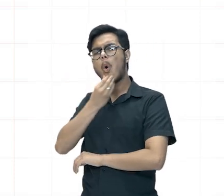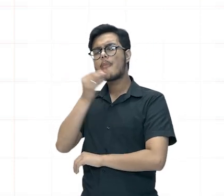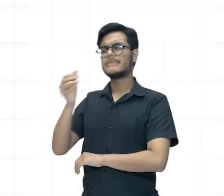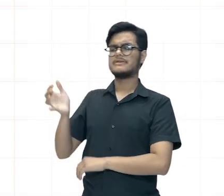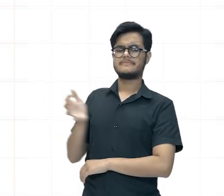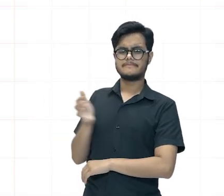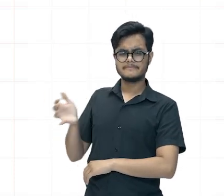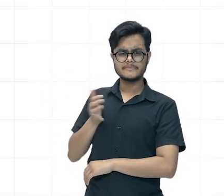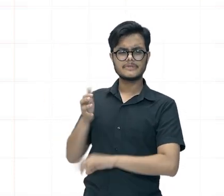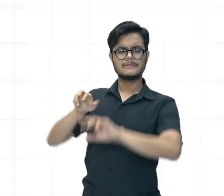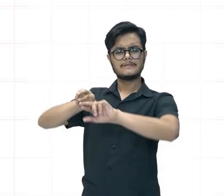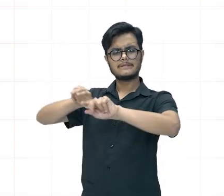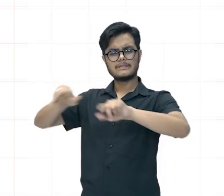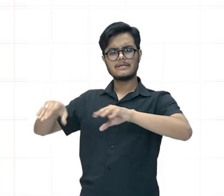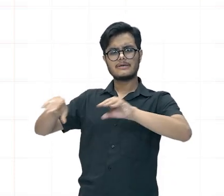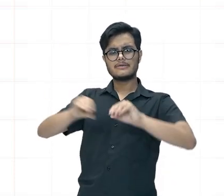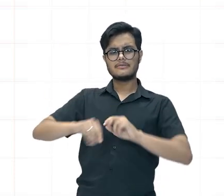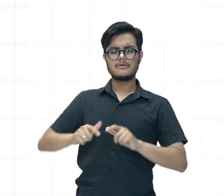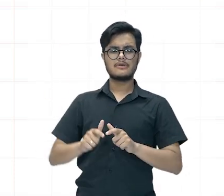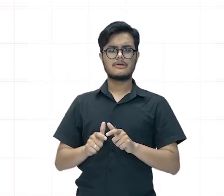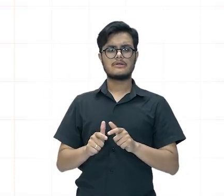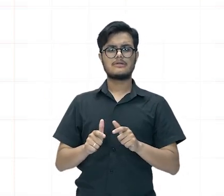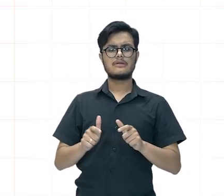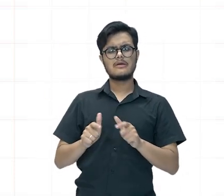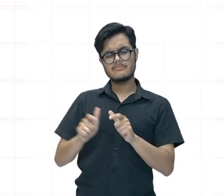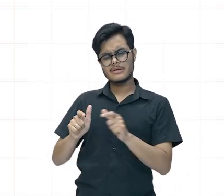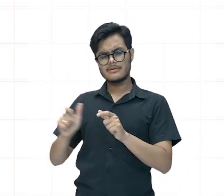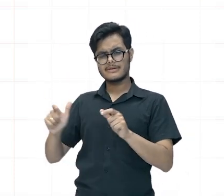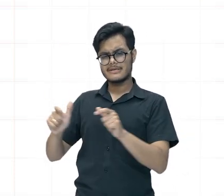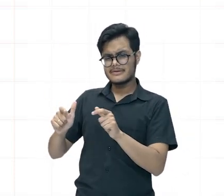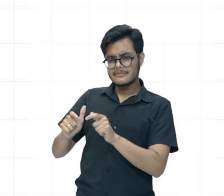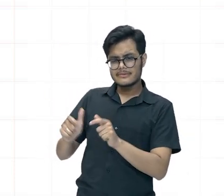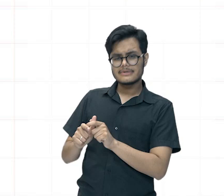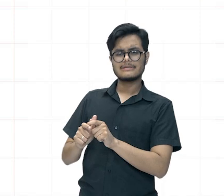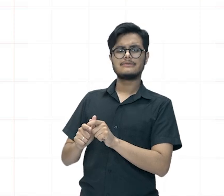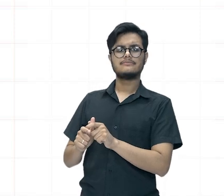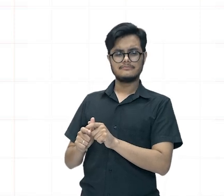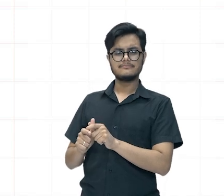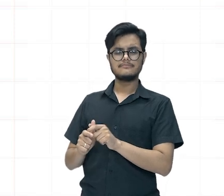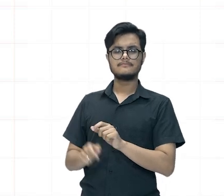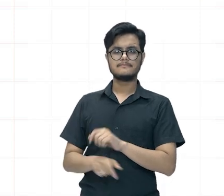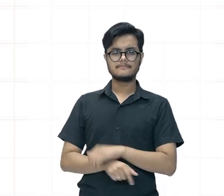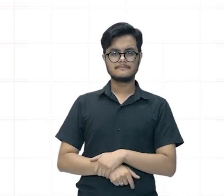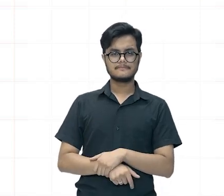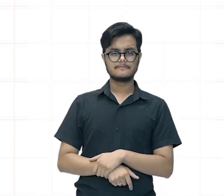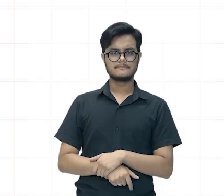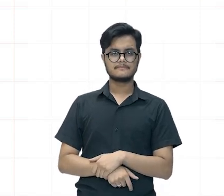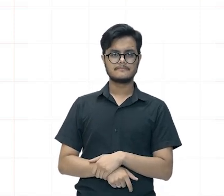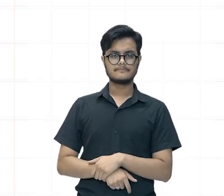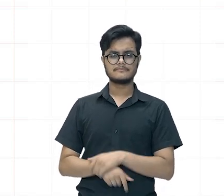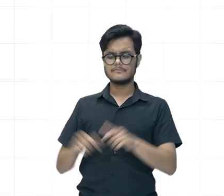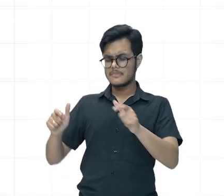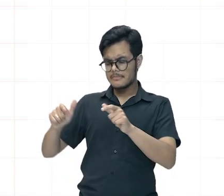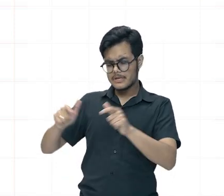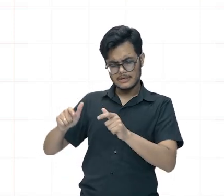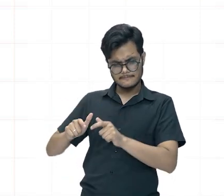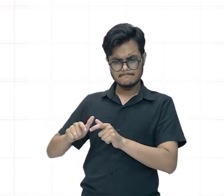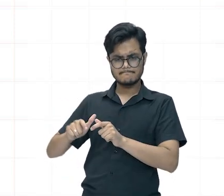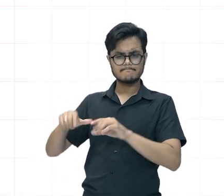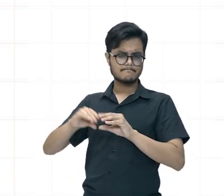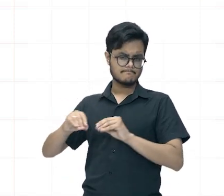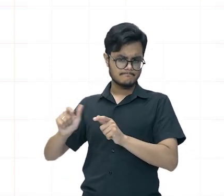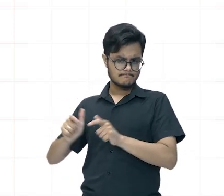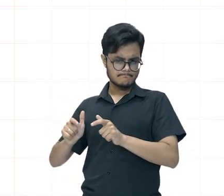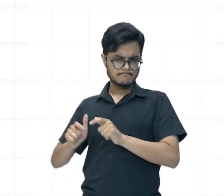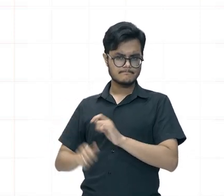monarca, geralmente eram os homens mais ricos. As terras dos barões eram ainda menores do tamanho de